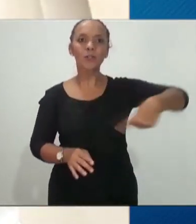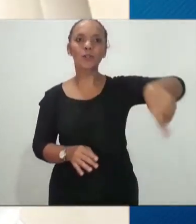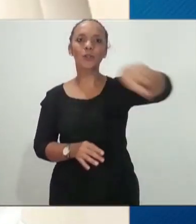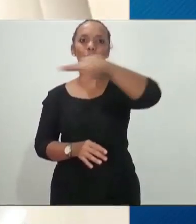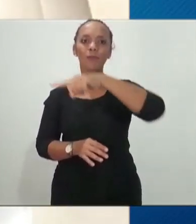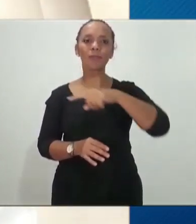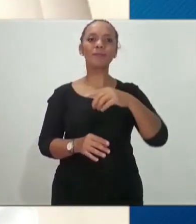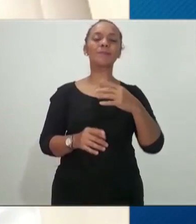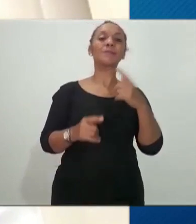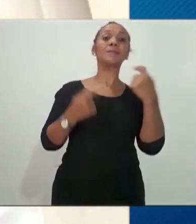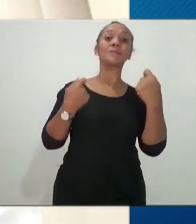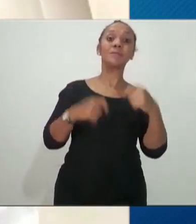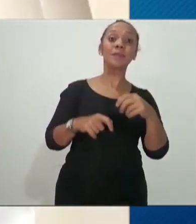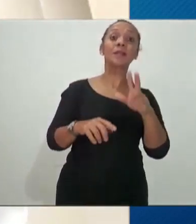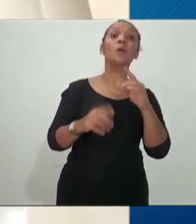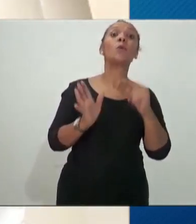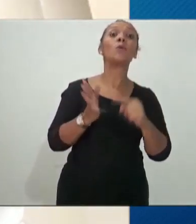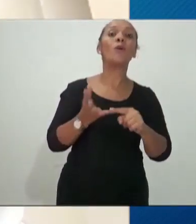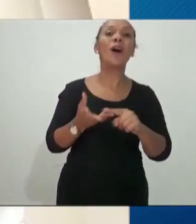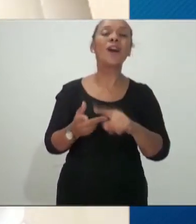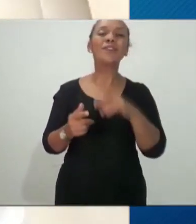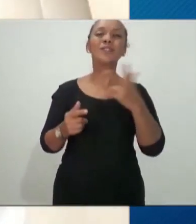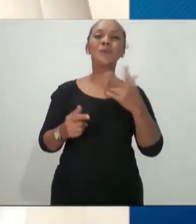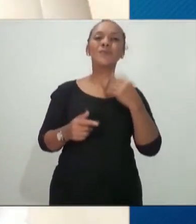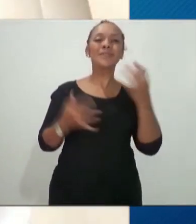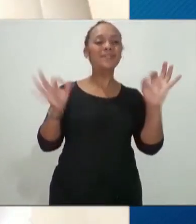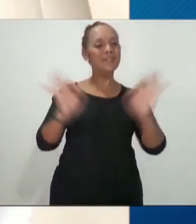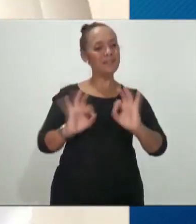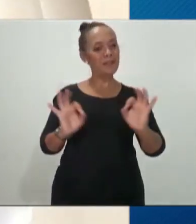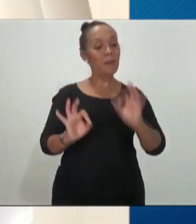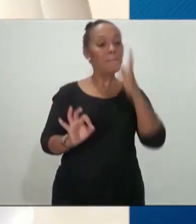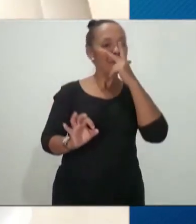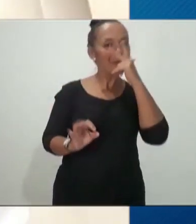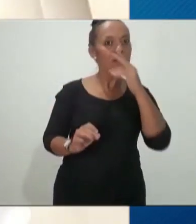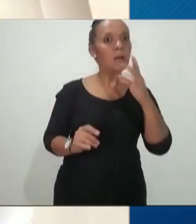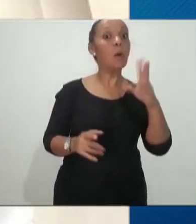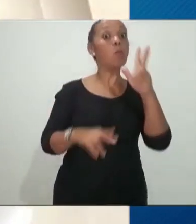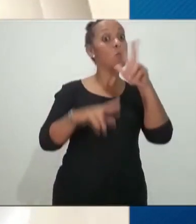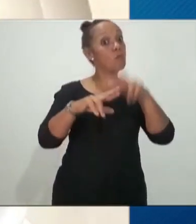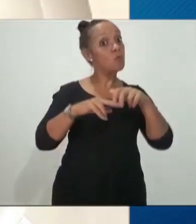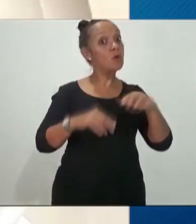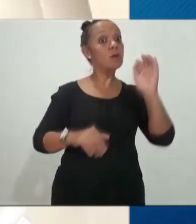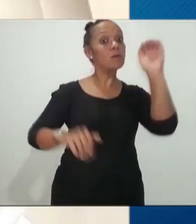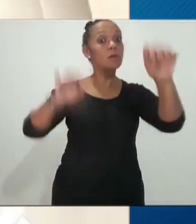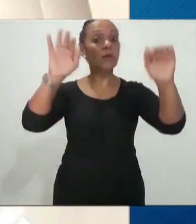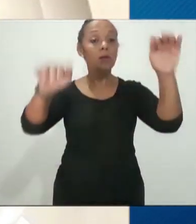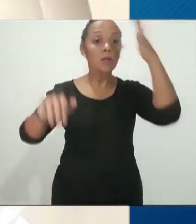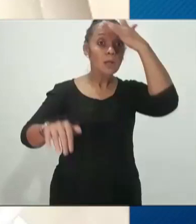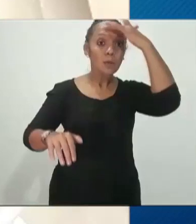orientações gerais, e a falta de ar isoladamente, por vezes, ela não está presente, e por